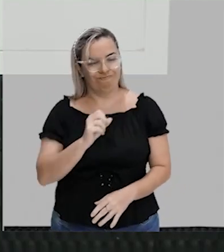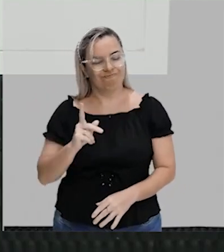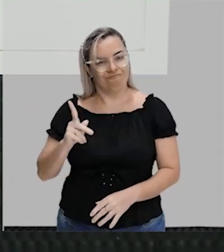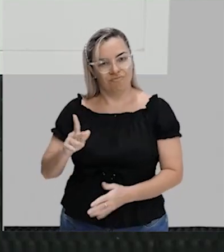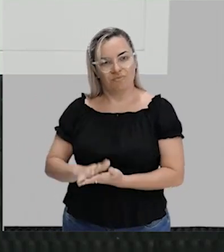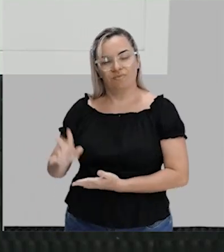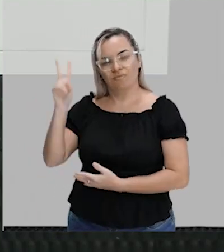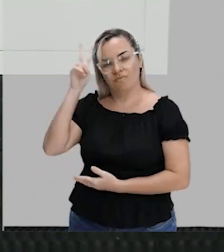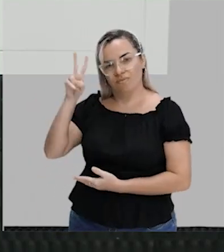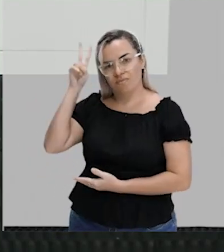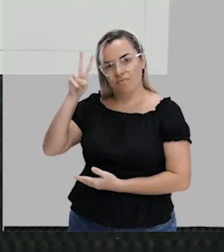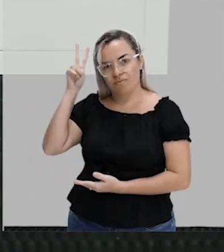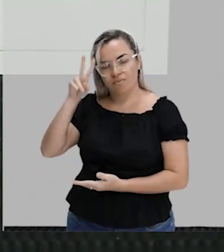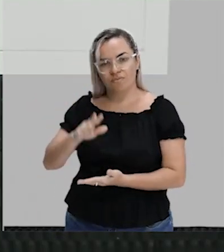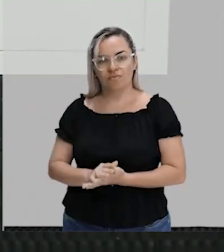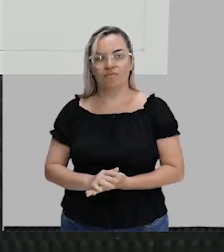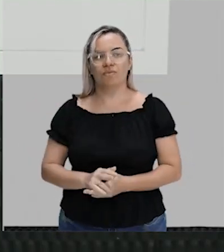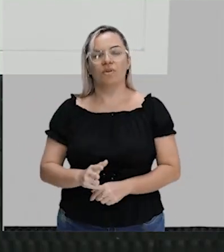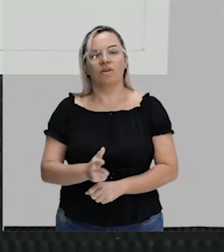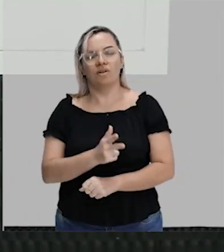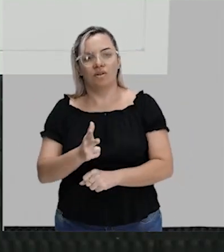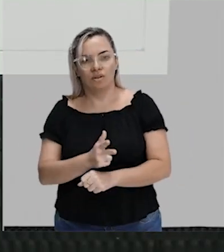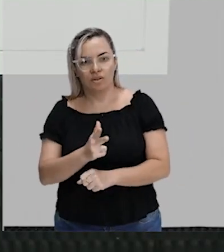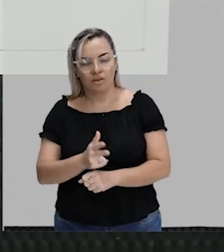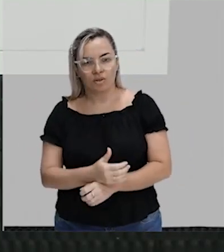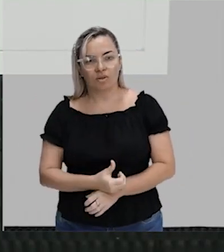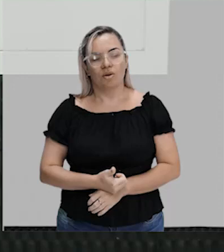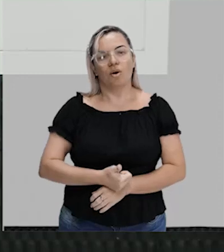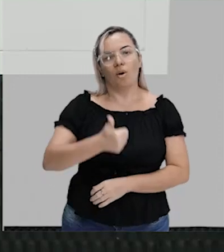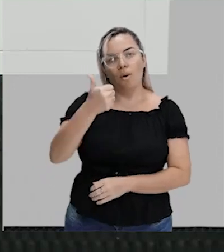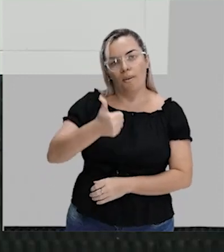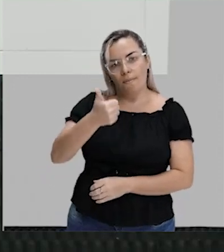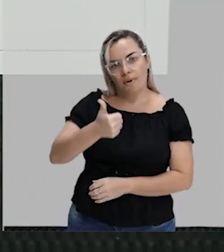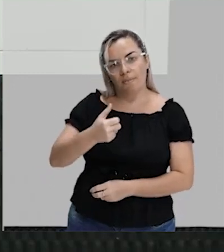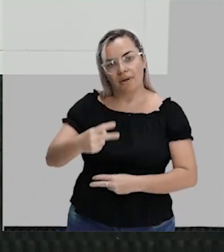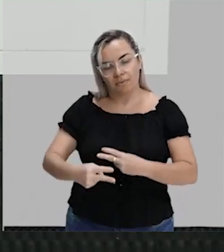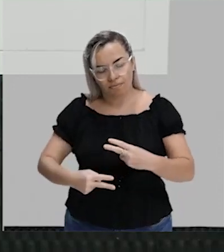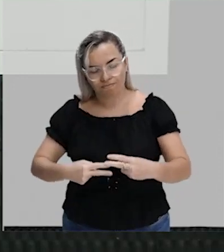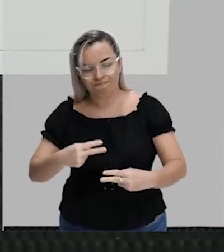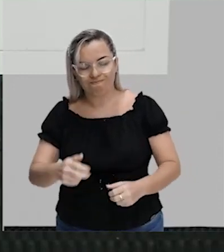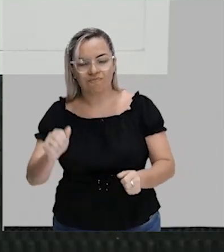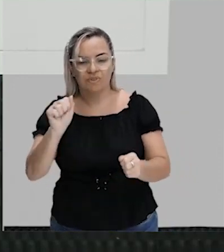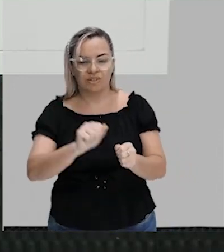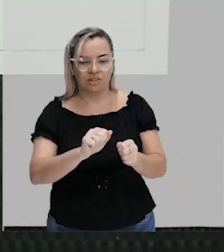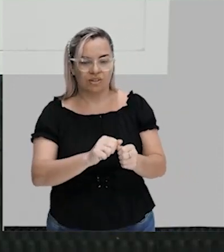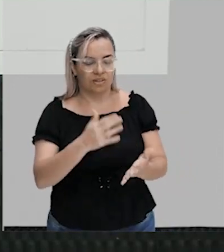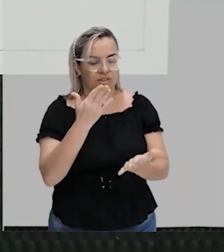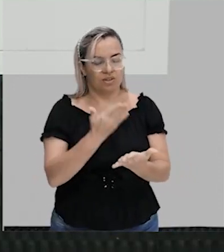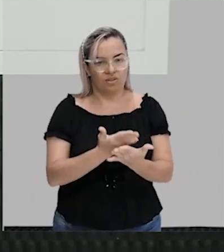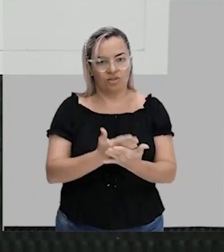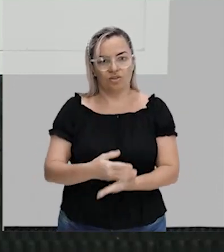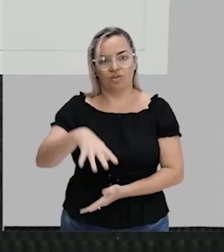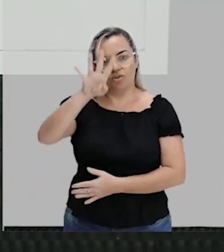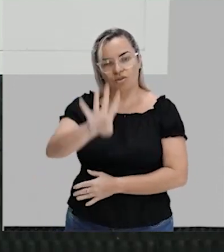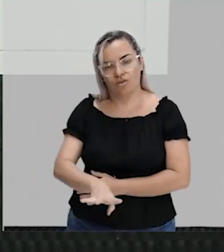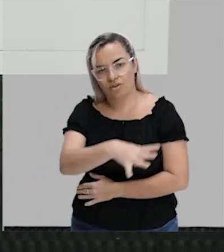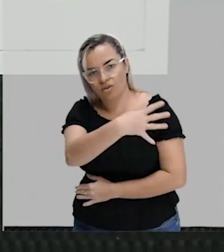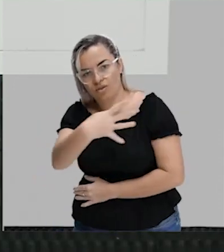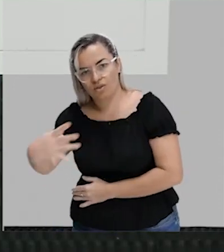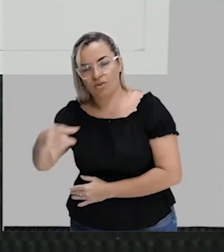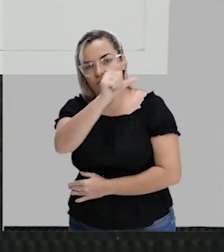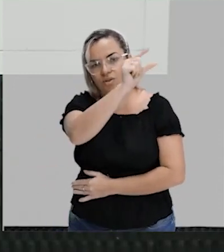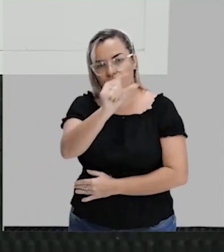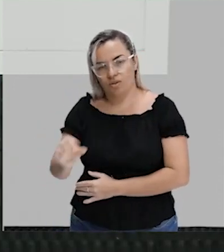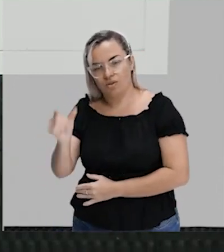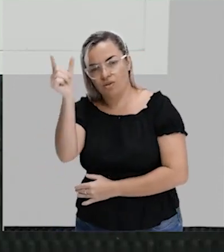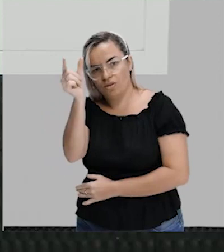lembrando quem está gravando as ondas do primeiro mexe né e a gente está fazendo estudo das matrizes né é o nosso